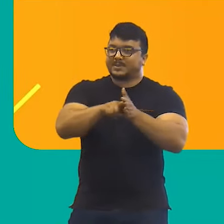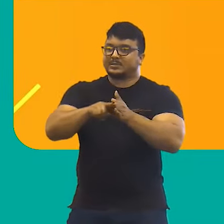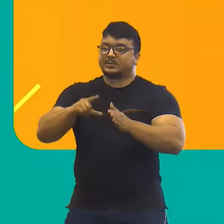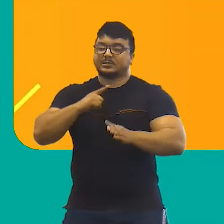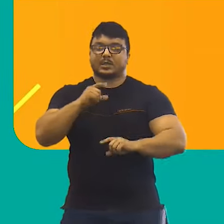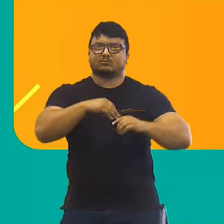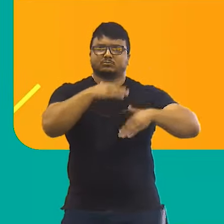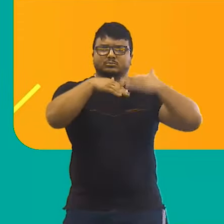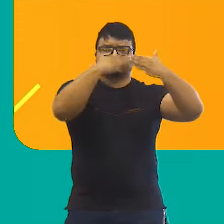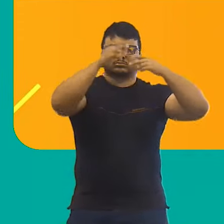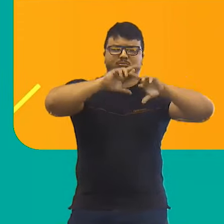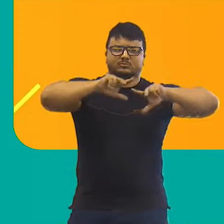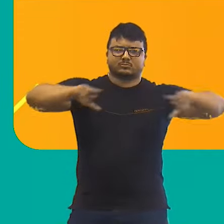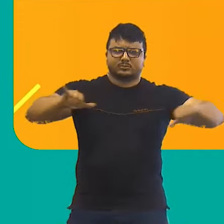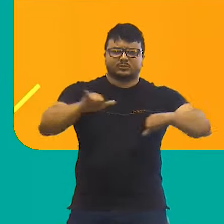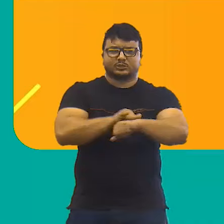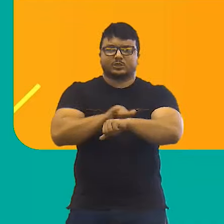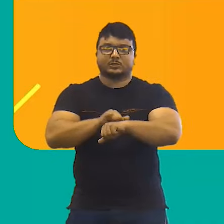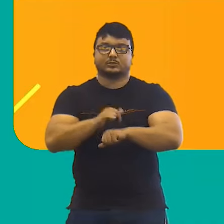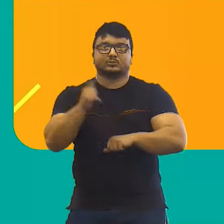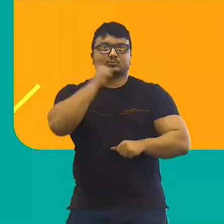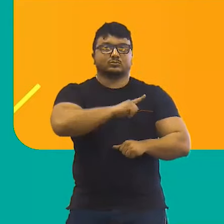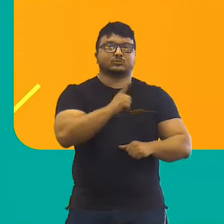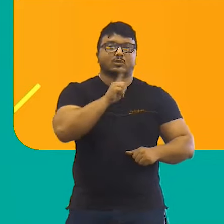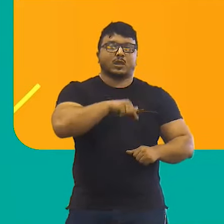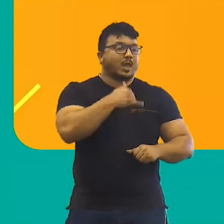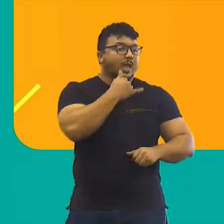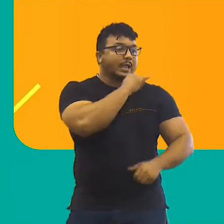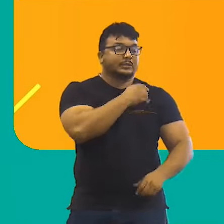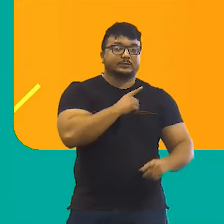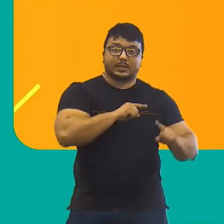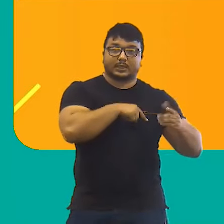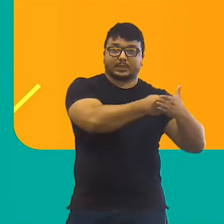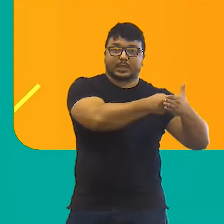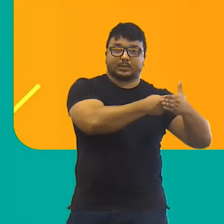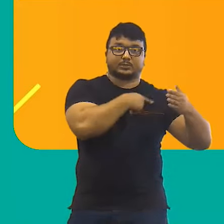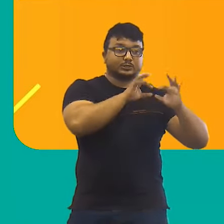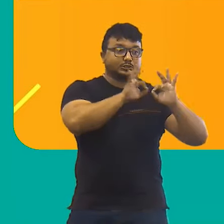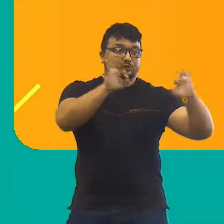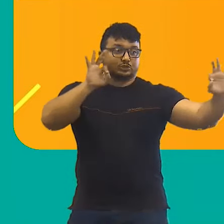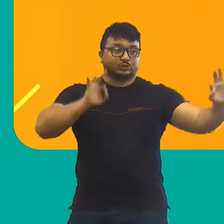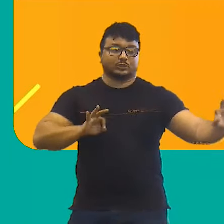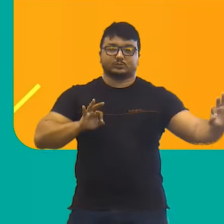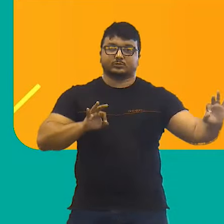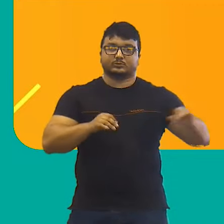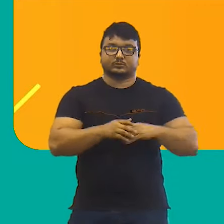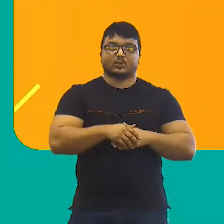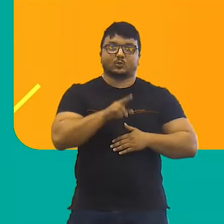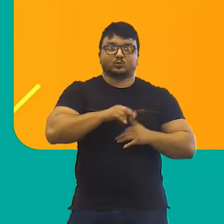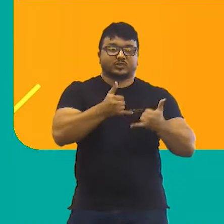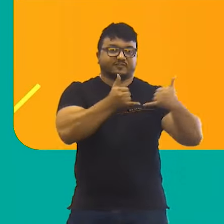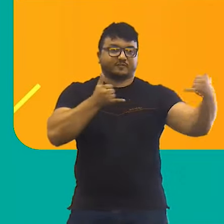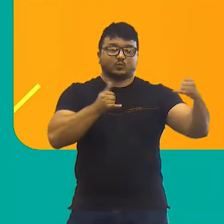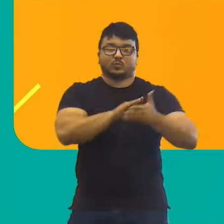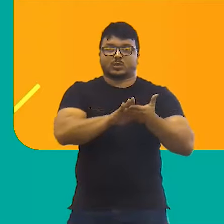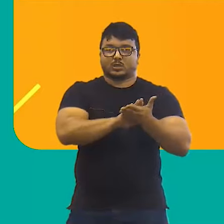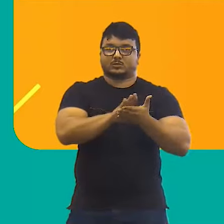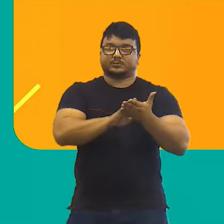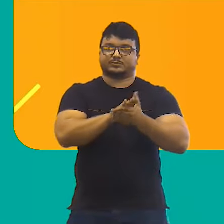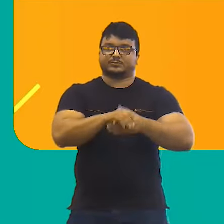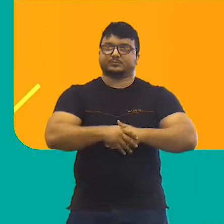desenvolveram diversas técnicas para transferir a eletricidade de longas distâncias sem utilizar